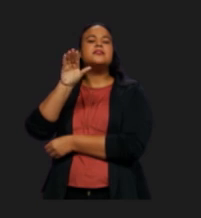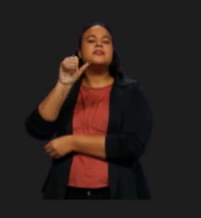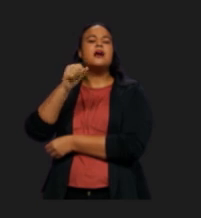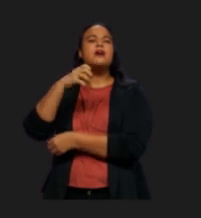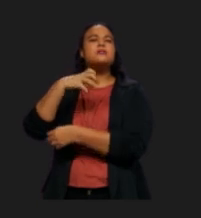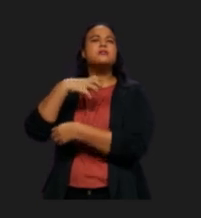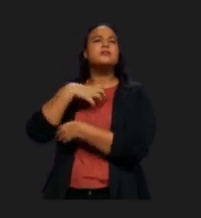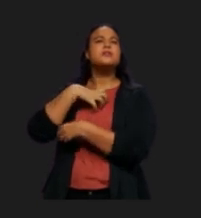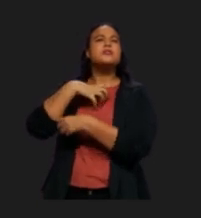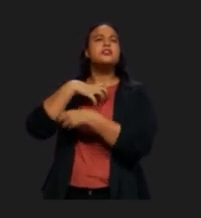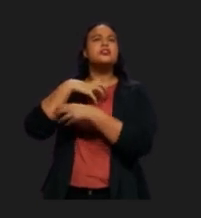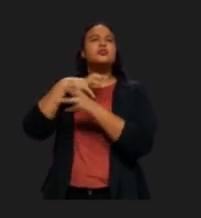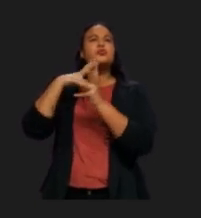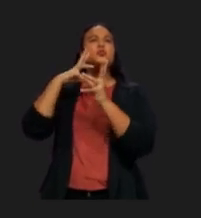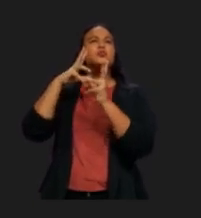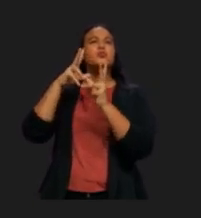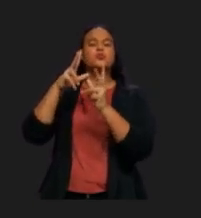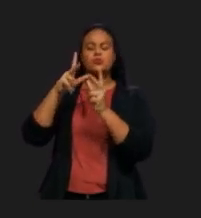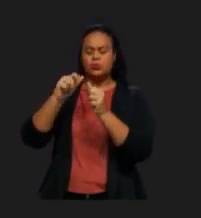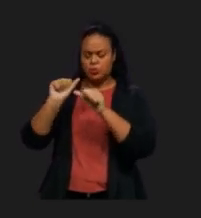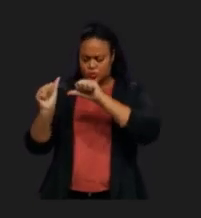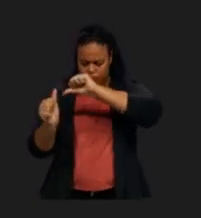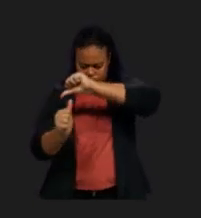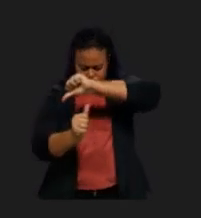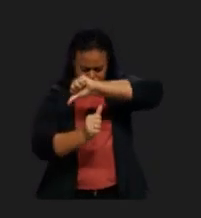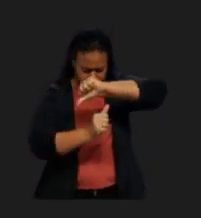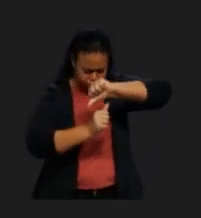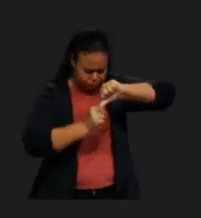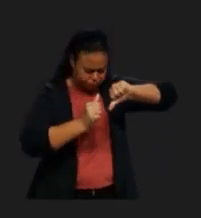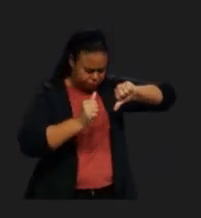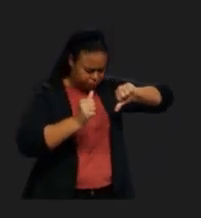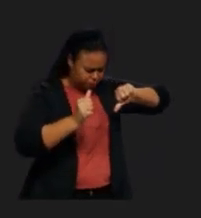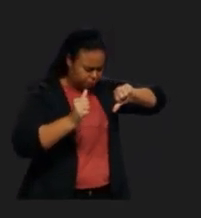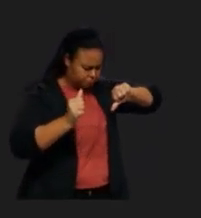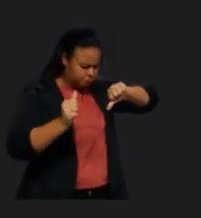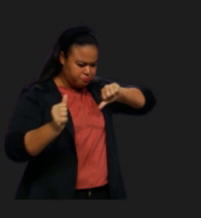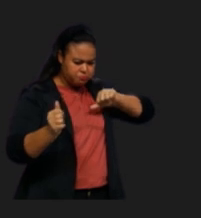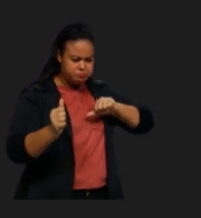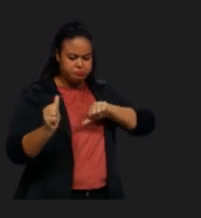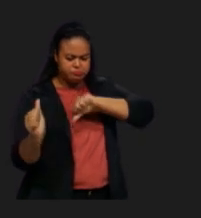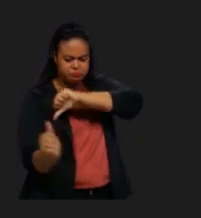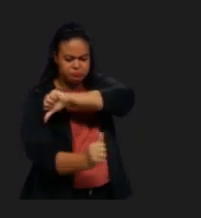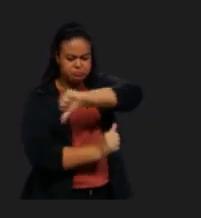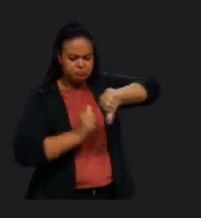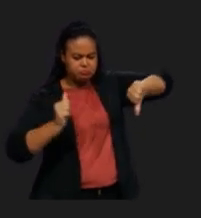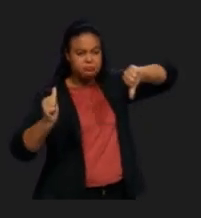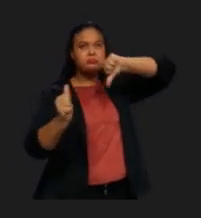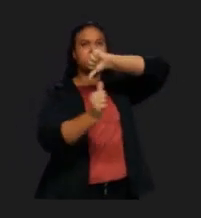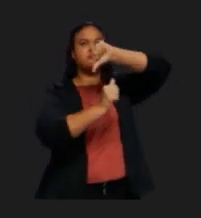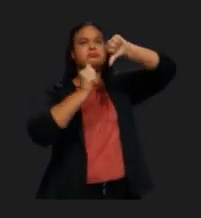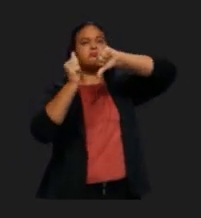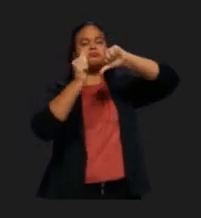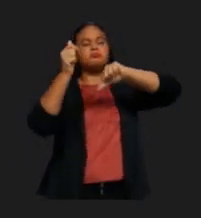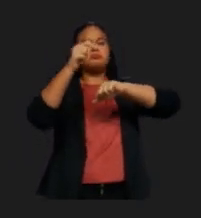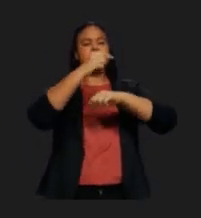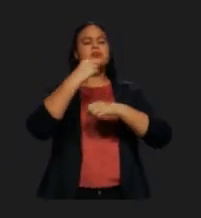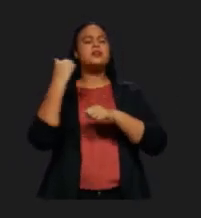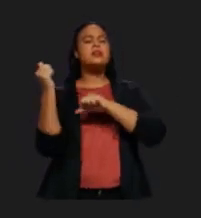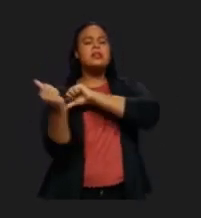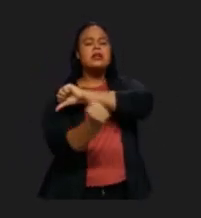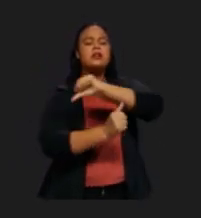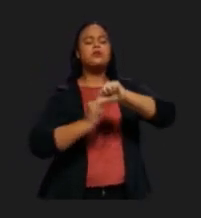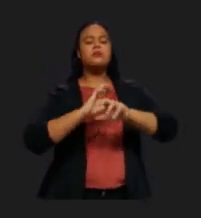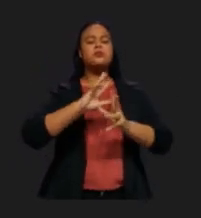sentir todo com o seu corpo modificando. É uma transição da fase da infância